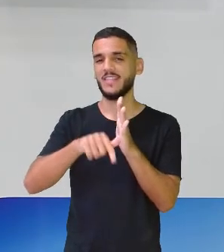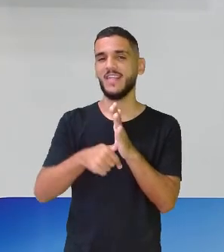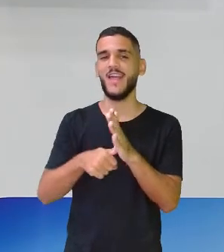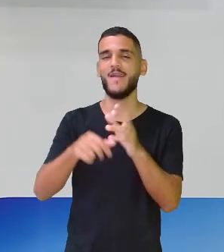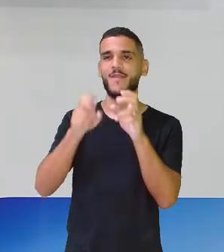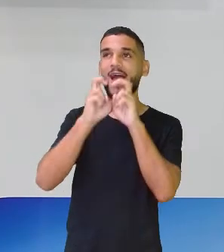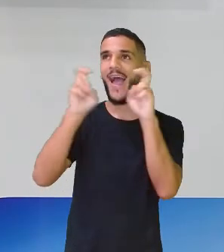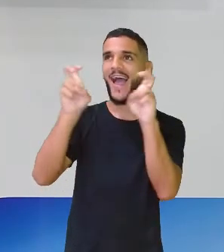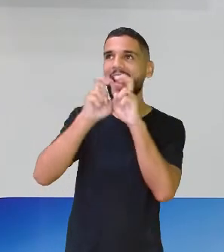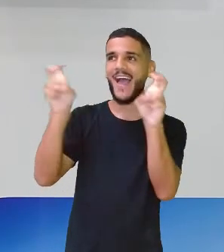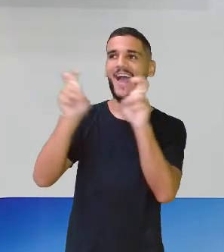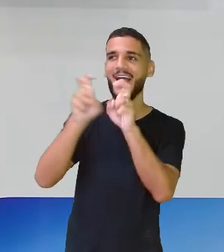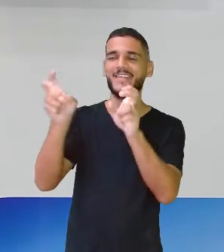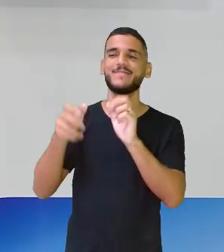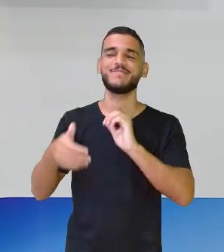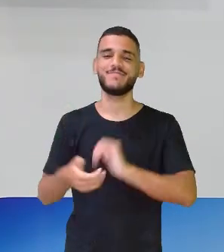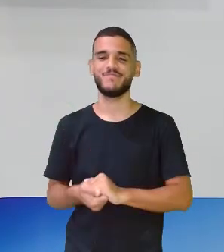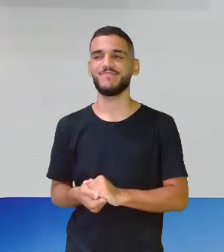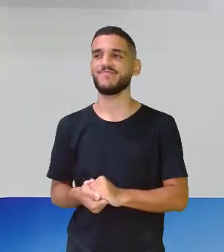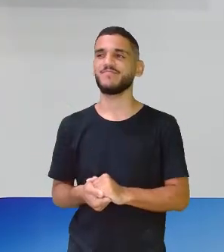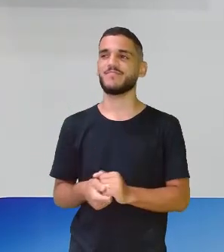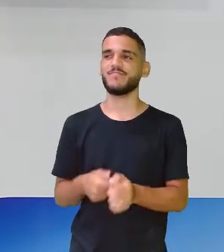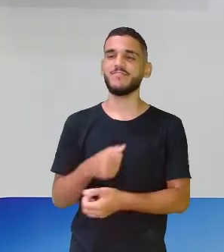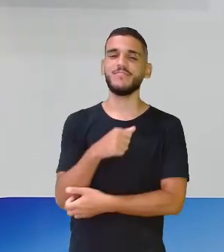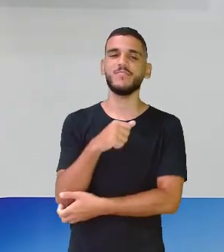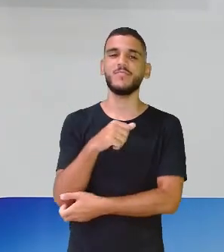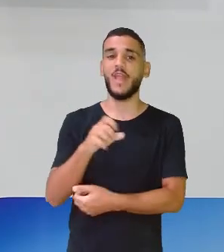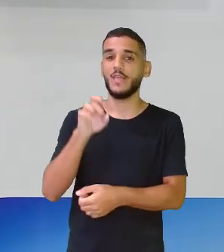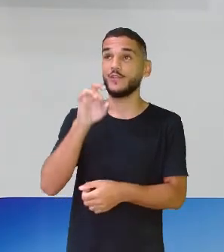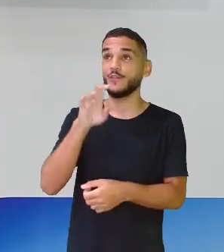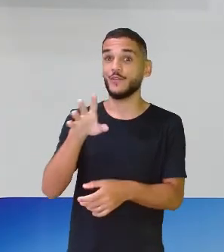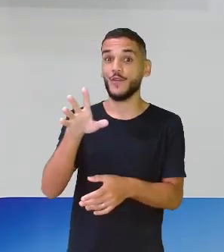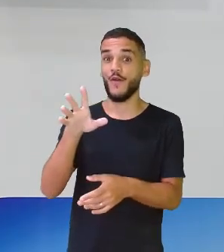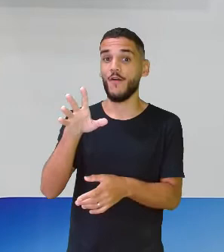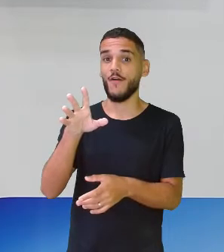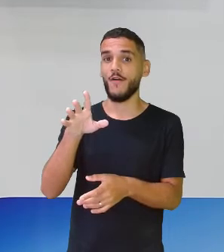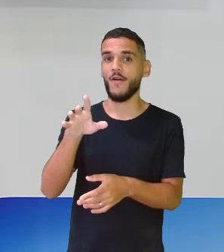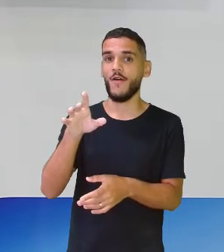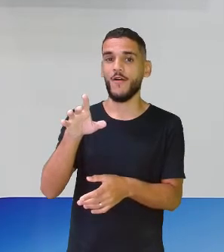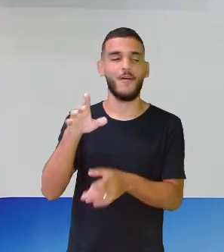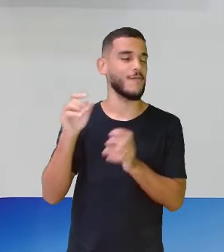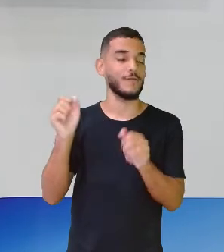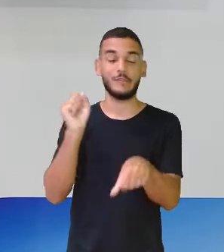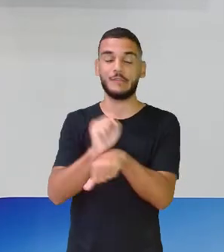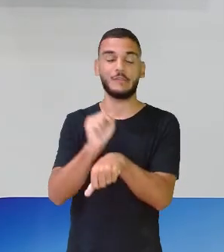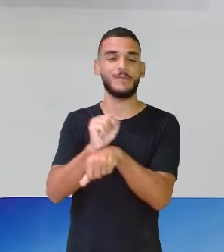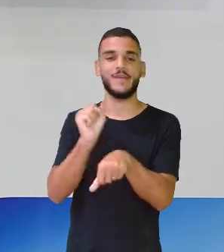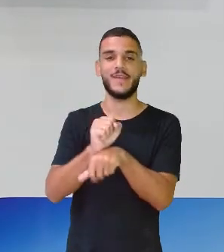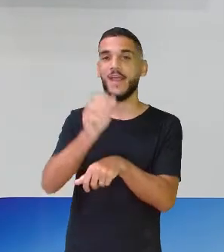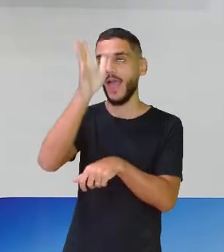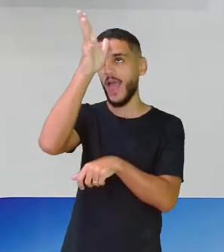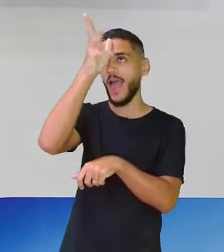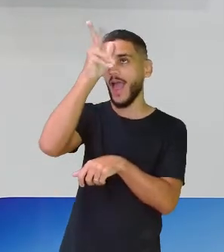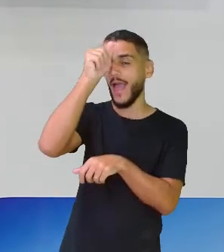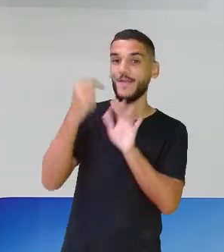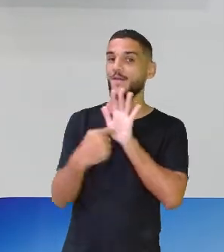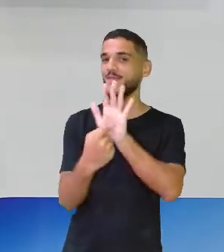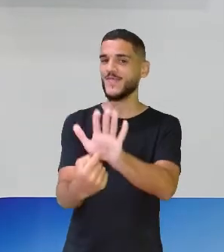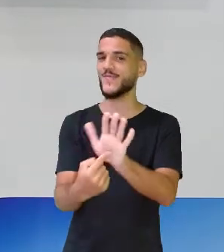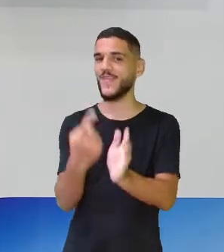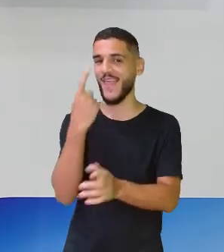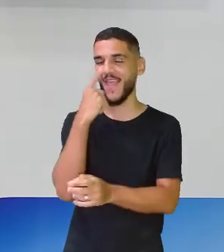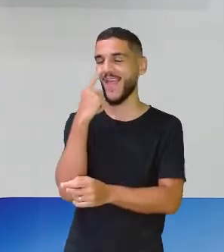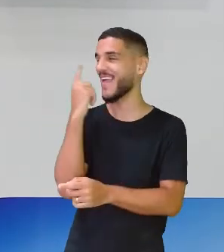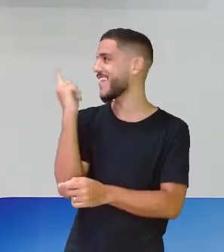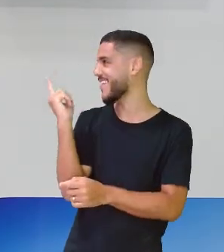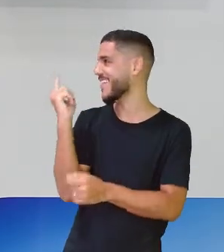Esse Carijó, a gente não... É só falar e ele diz, eu estou só aguardando meu momento. Então, ó,